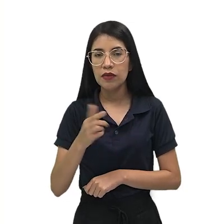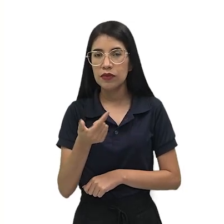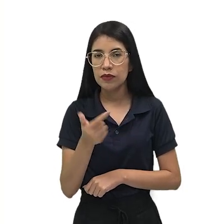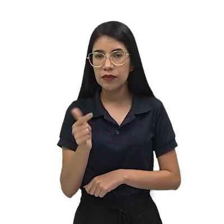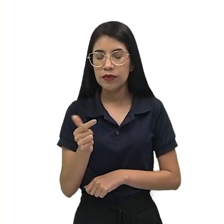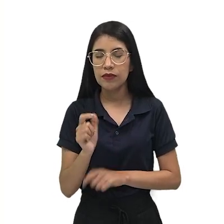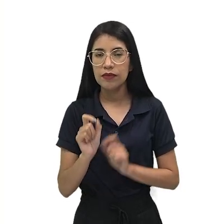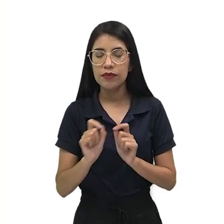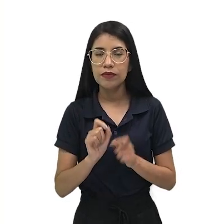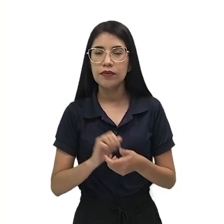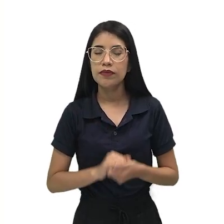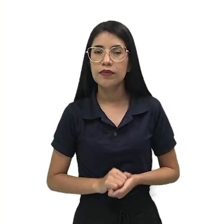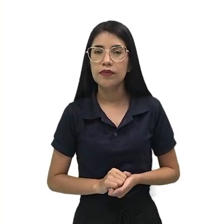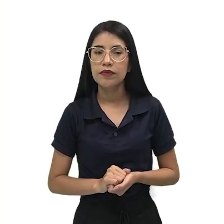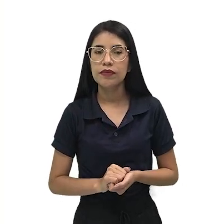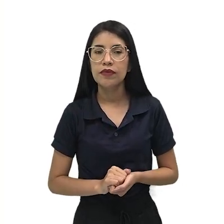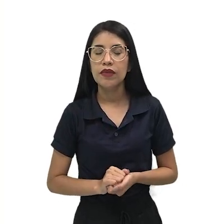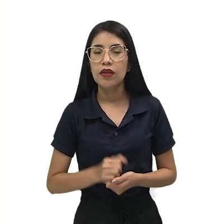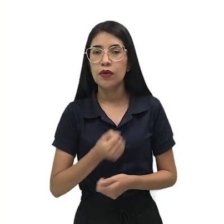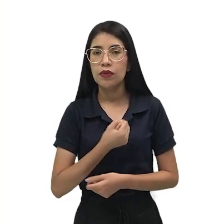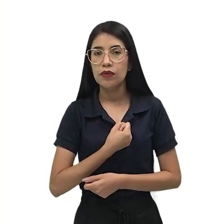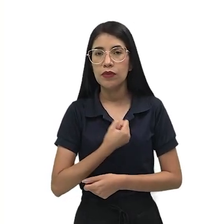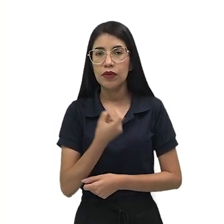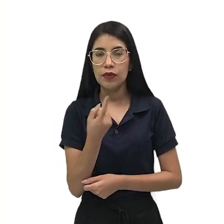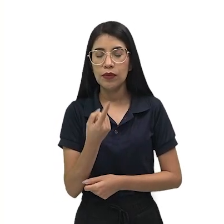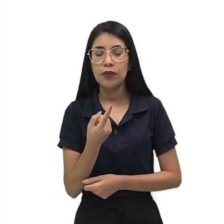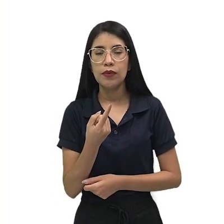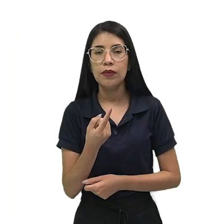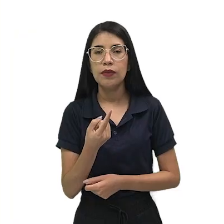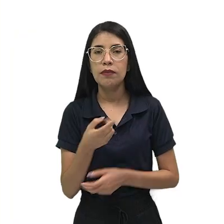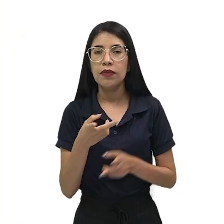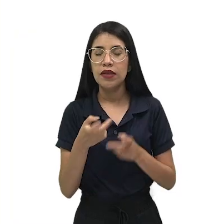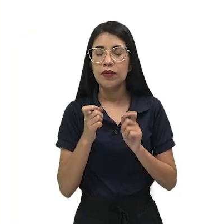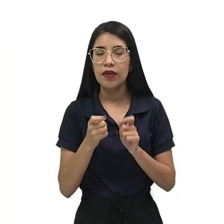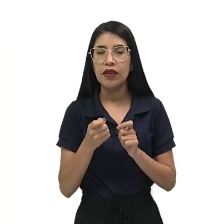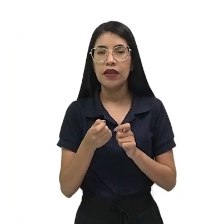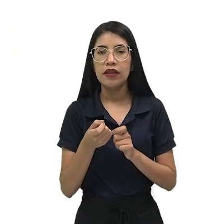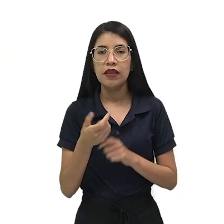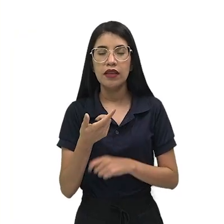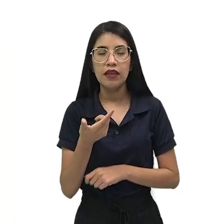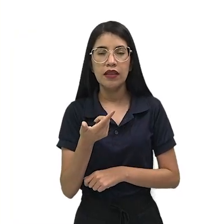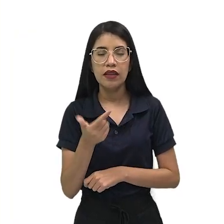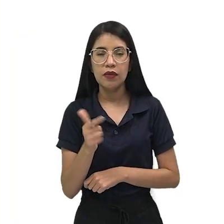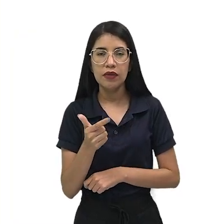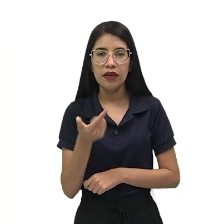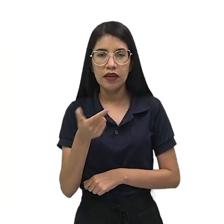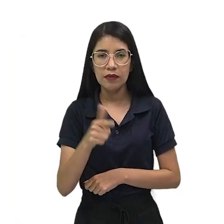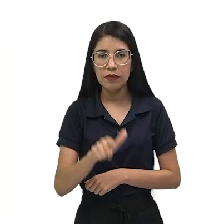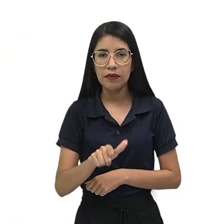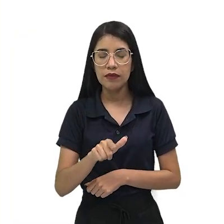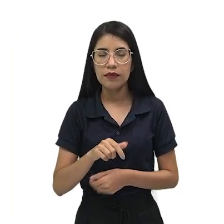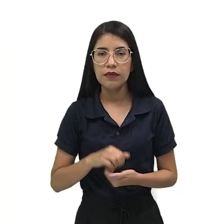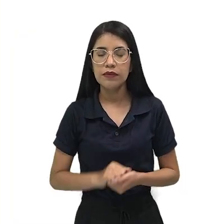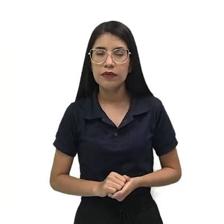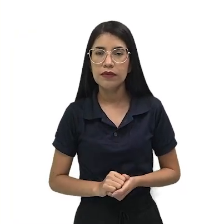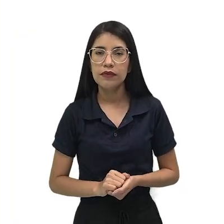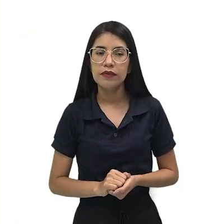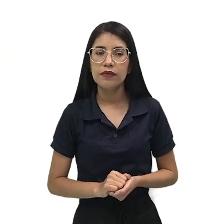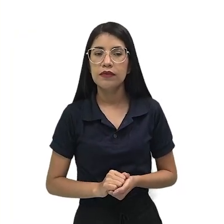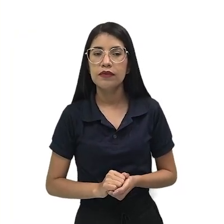Esse cara é o número 1, ó. Então você de cara já sabe, eu estou diante de uma